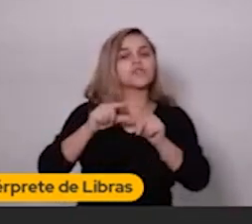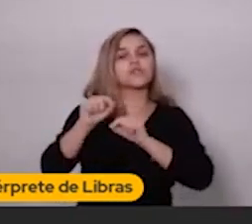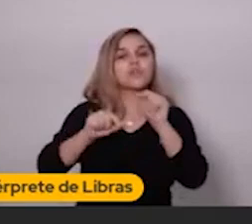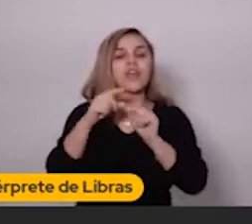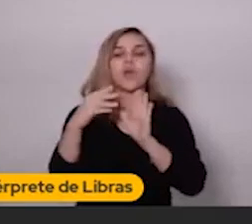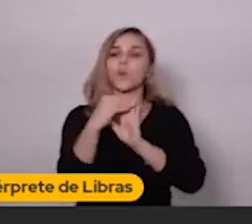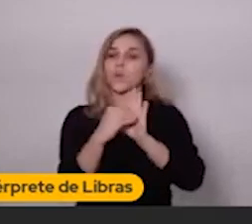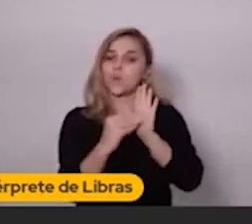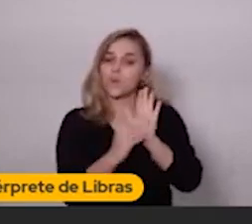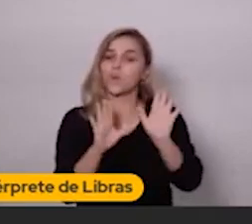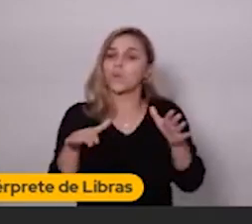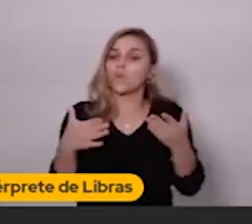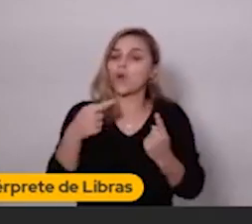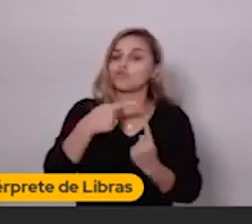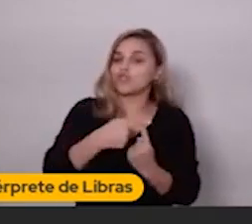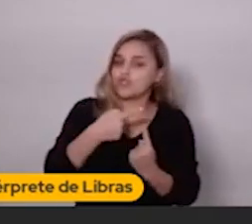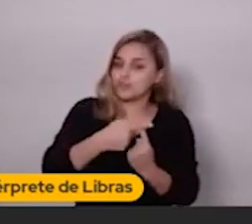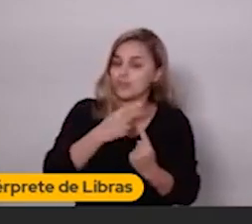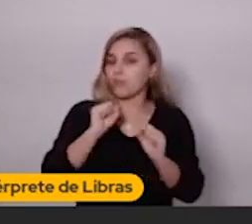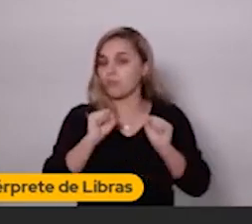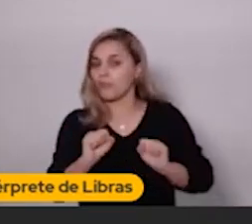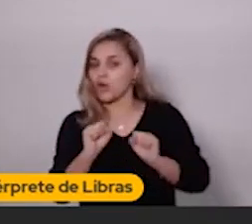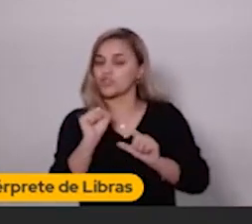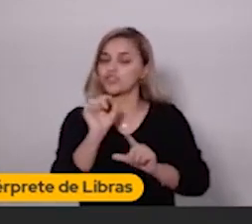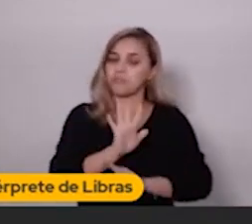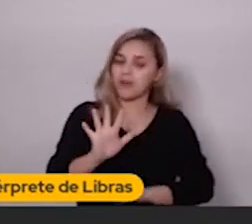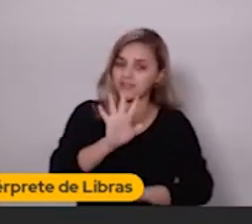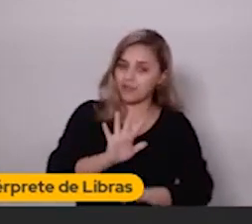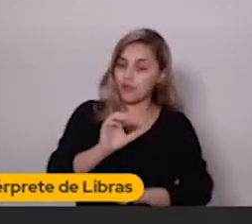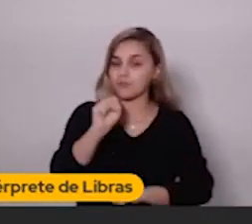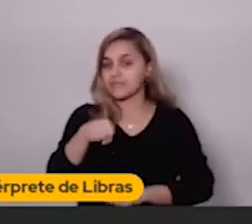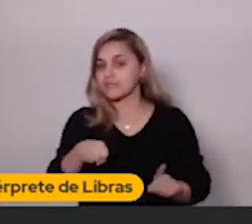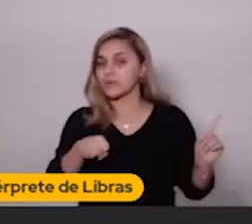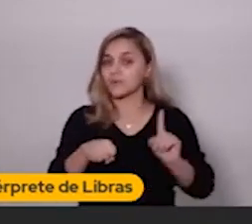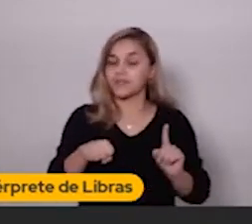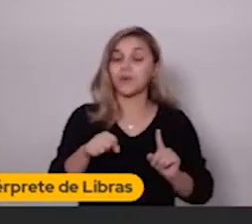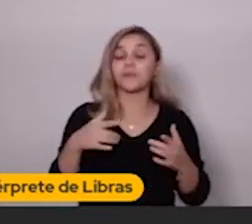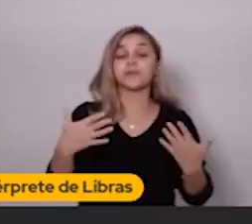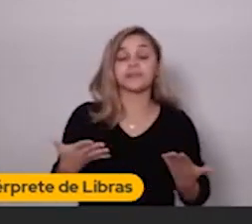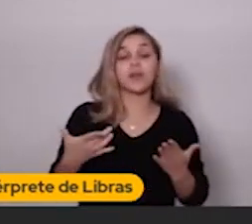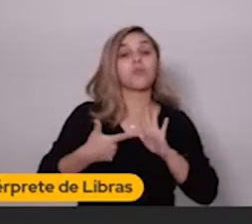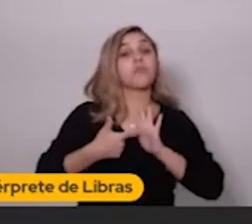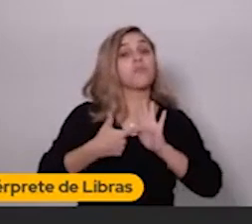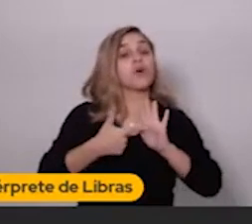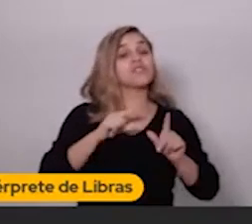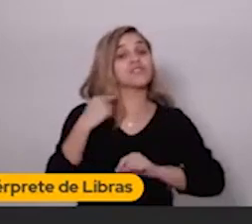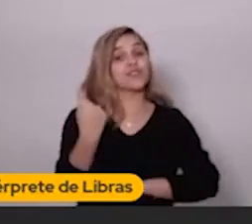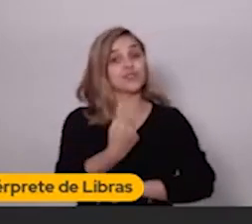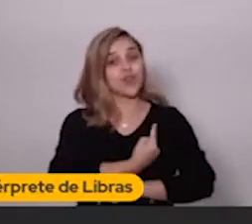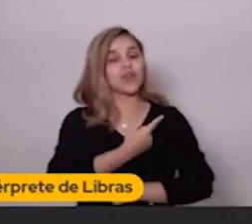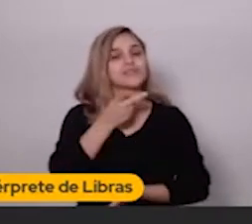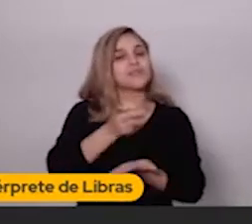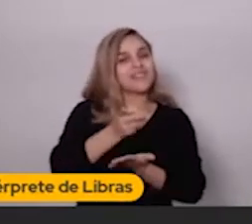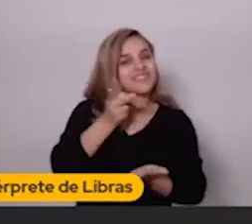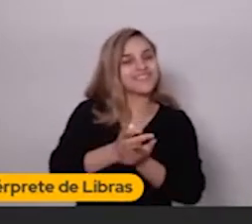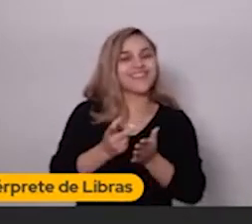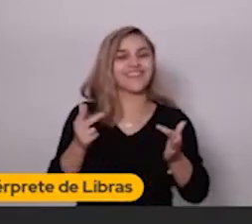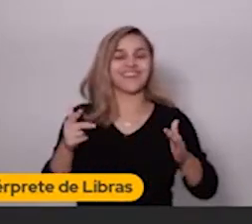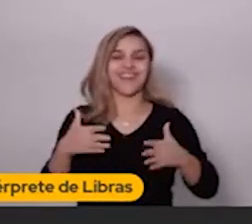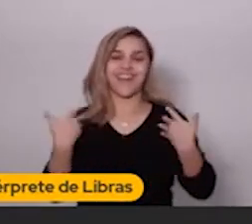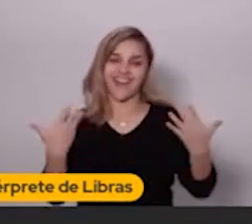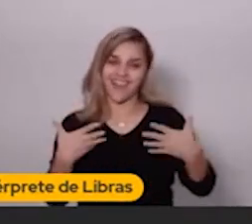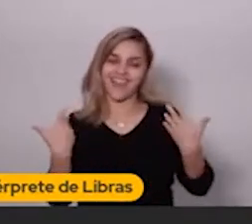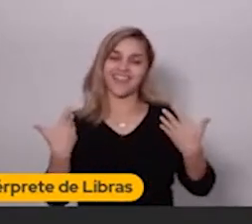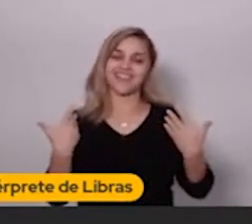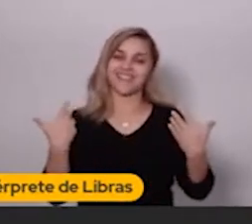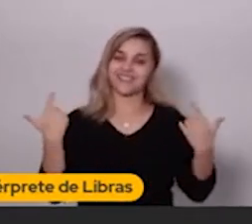conteúdo pode estar na plataforma ou não, e elas existem para a gente manter a plataforma divertida e agradável para todo